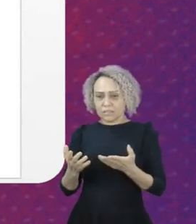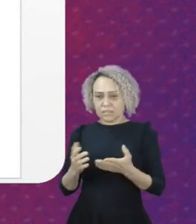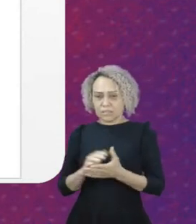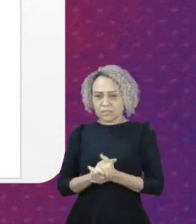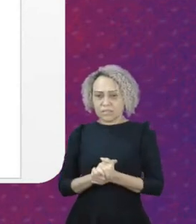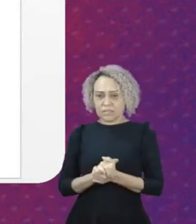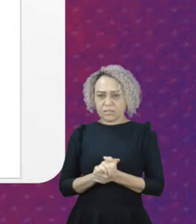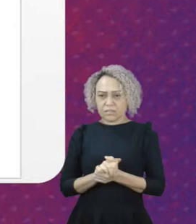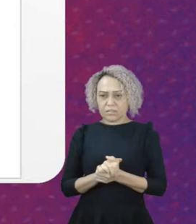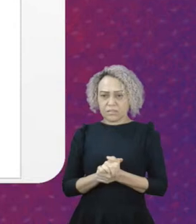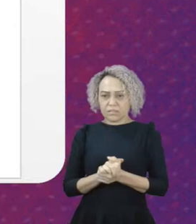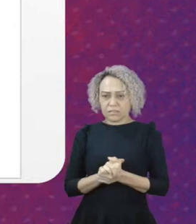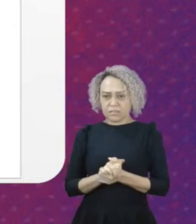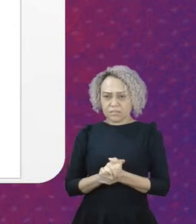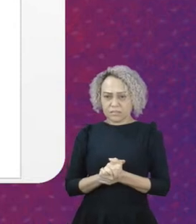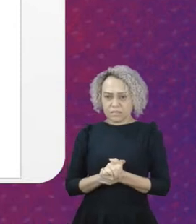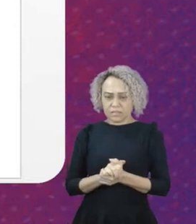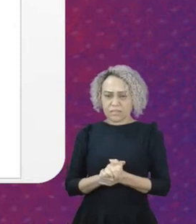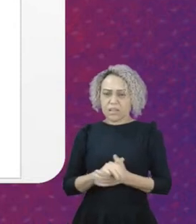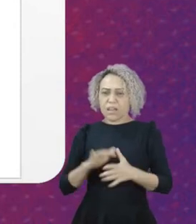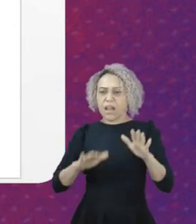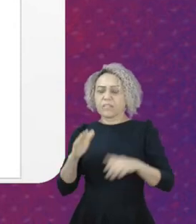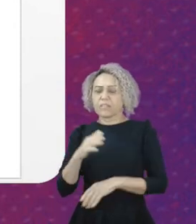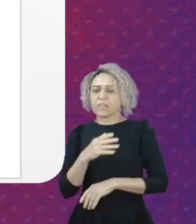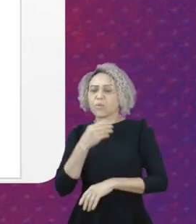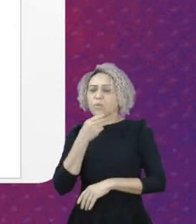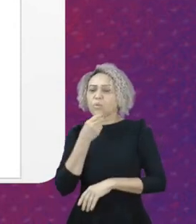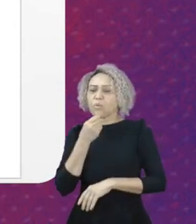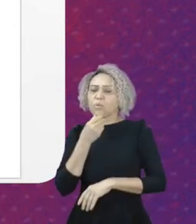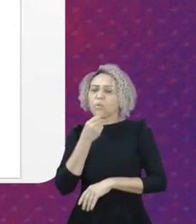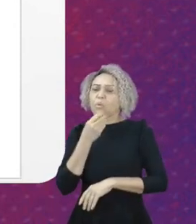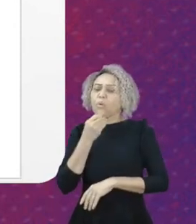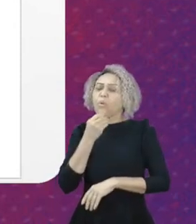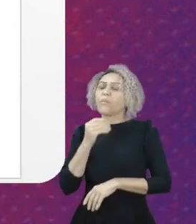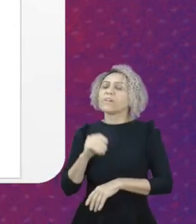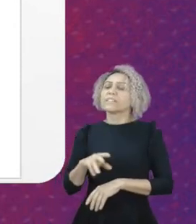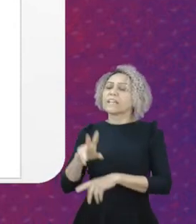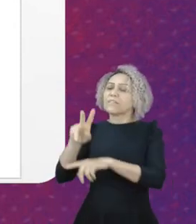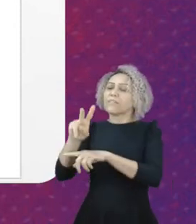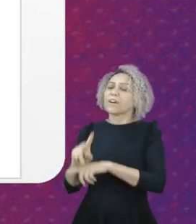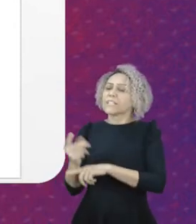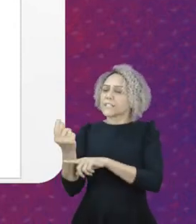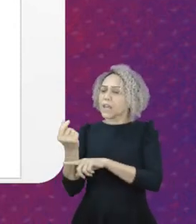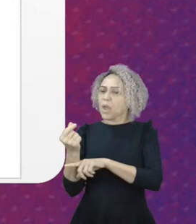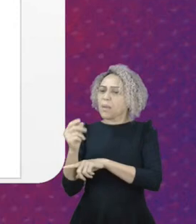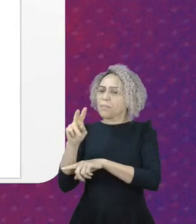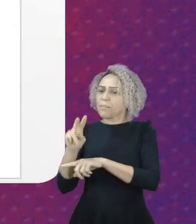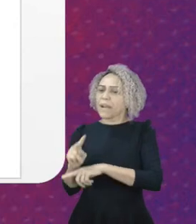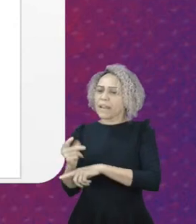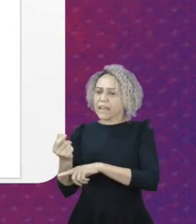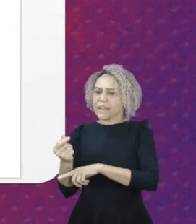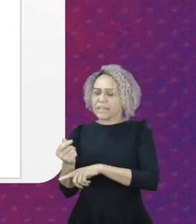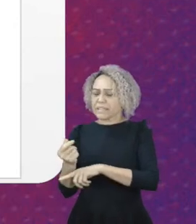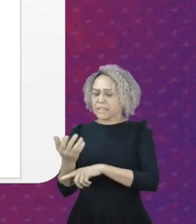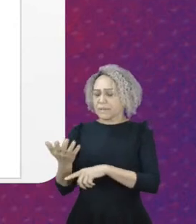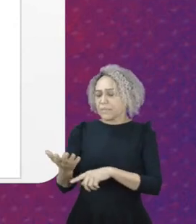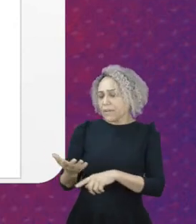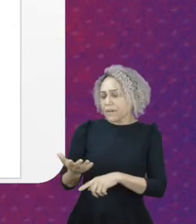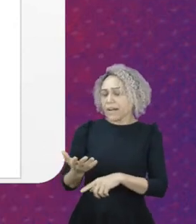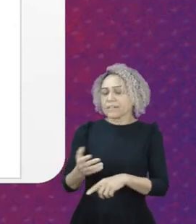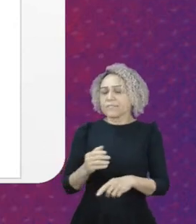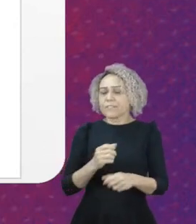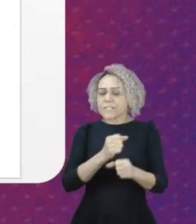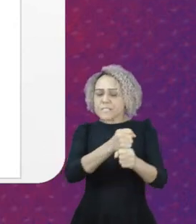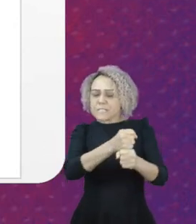né? E aí faz empréstimo, faz com que aquela mulher ela não tenha mais condições de gerir a si própria, fica